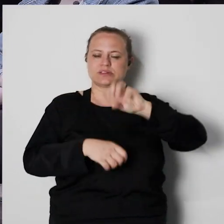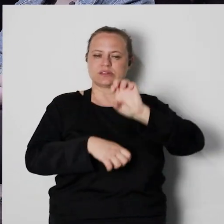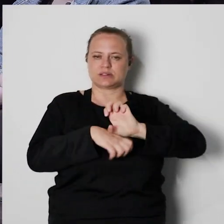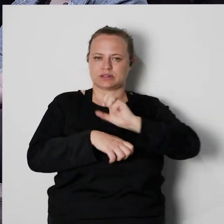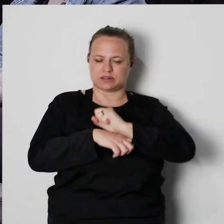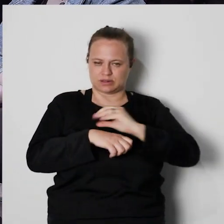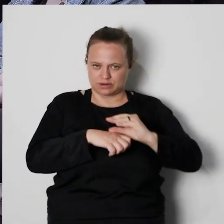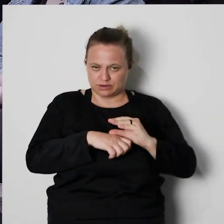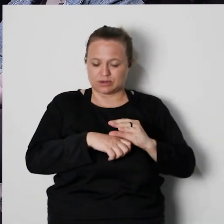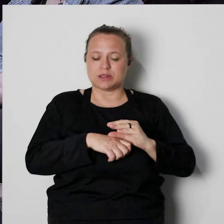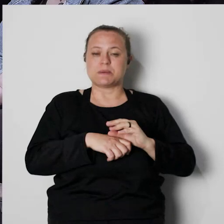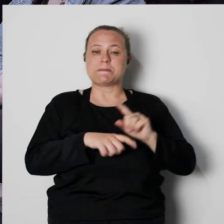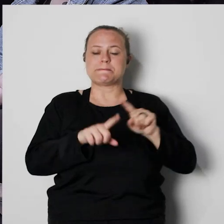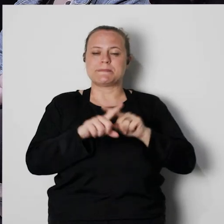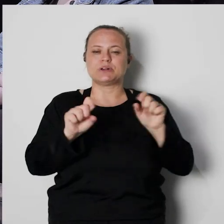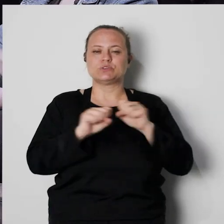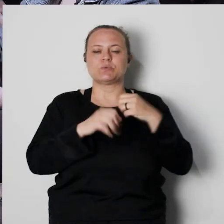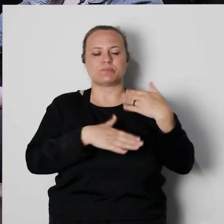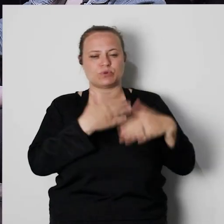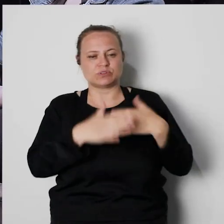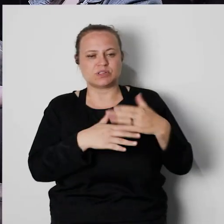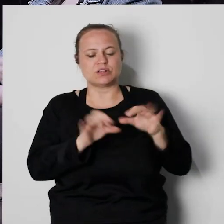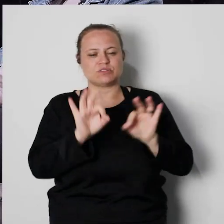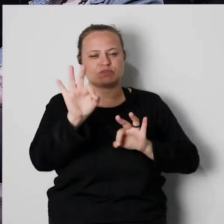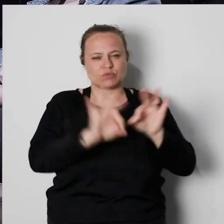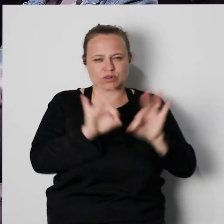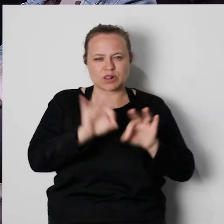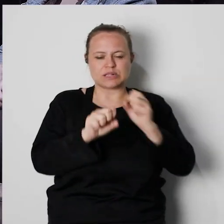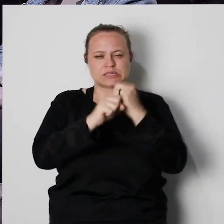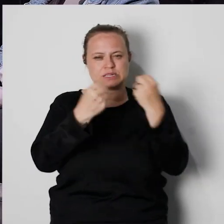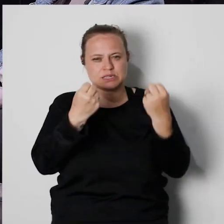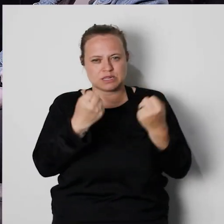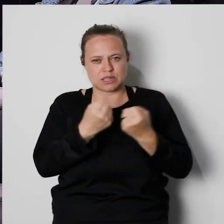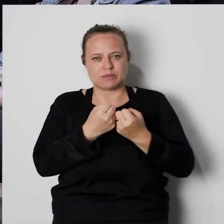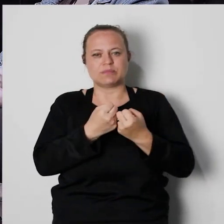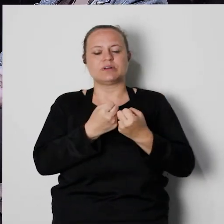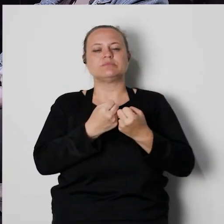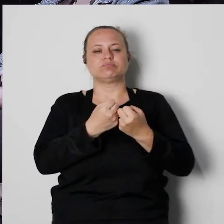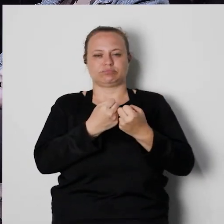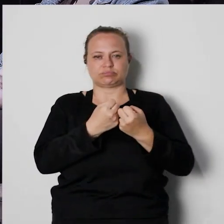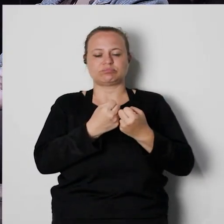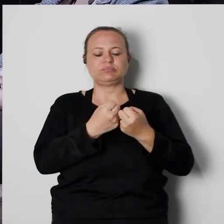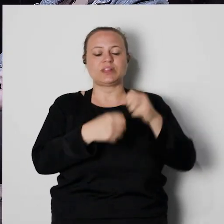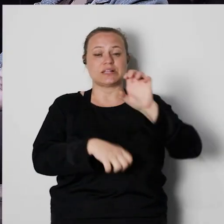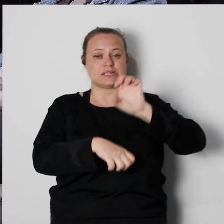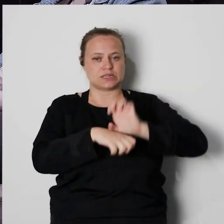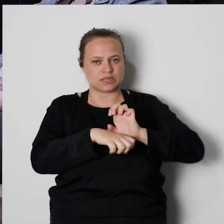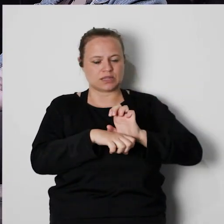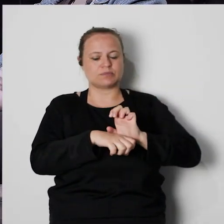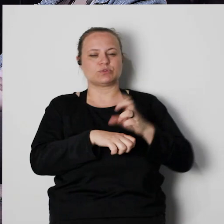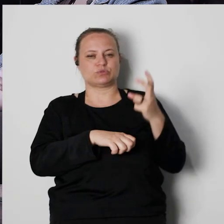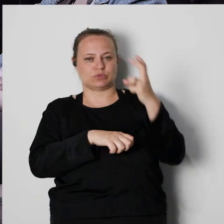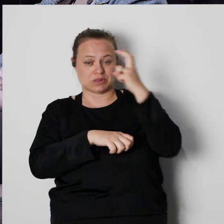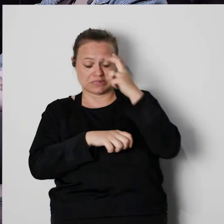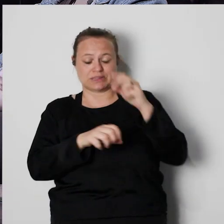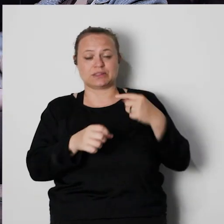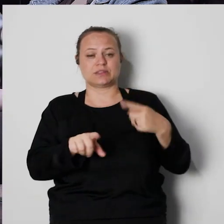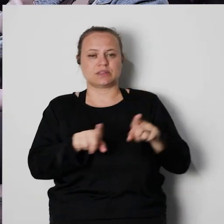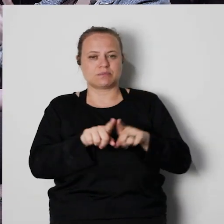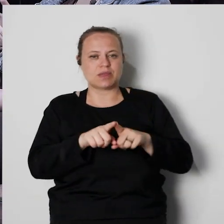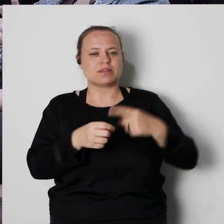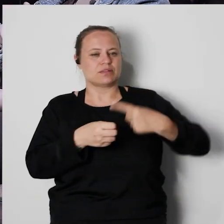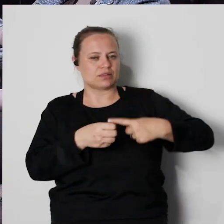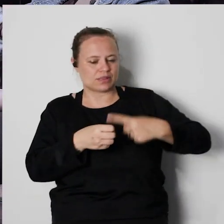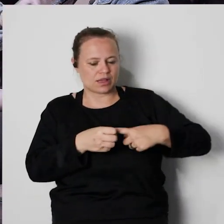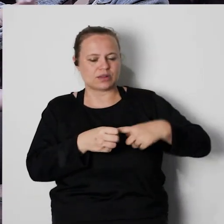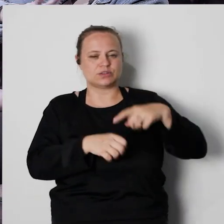das nossas entrevistadas, que é a Josiane Gerold, é a prova disso, ela foi uma das representantes de Santa Catarina na Aldir, mas eu acho que o